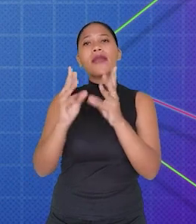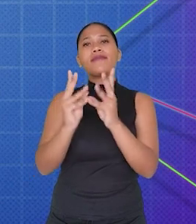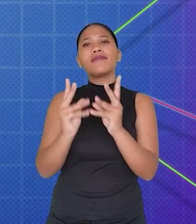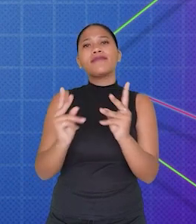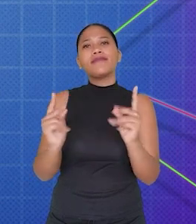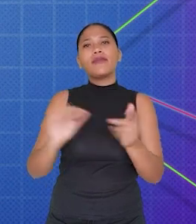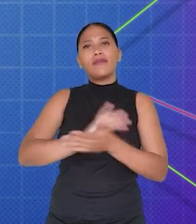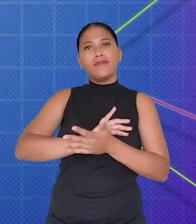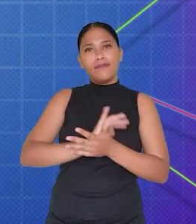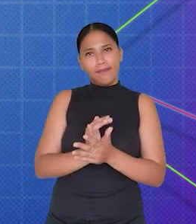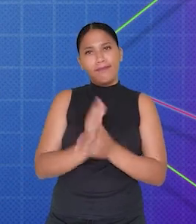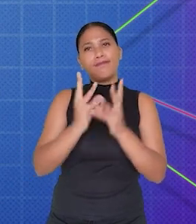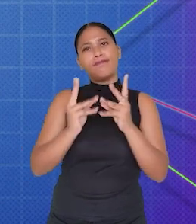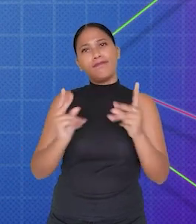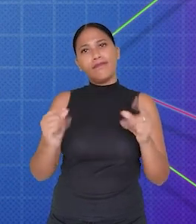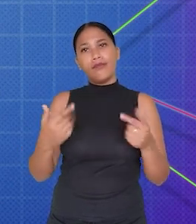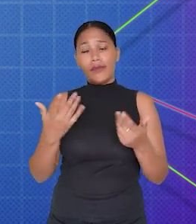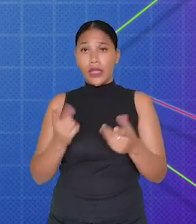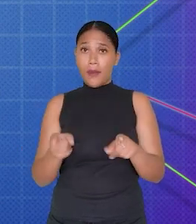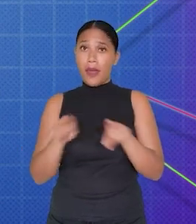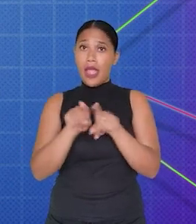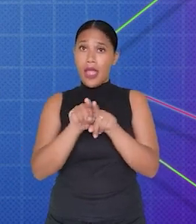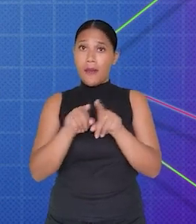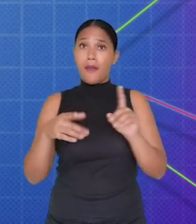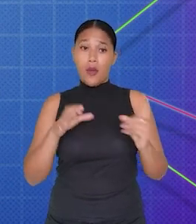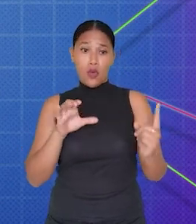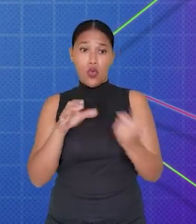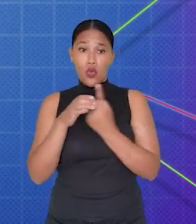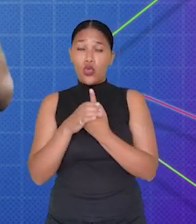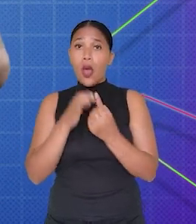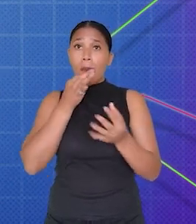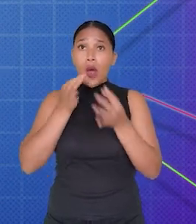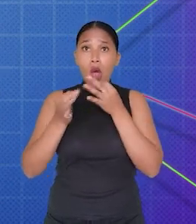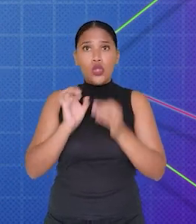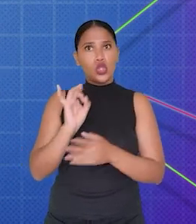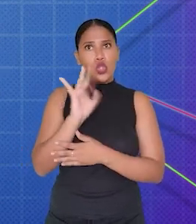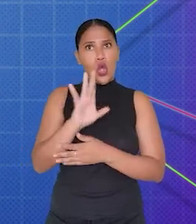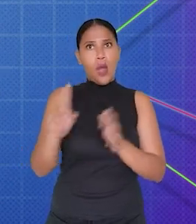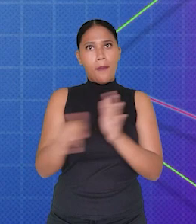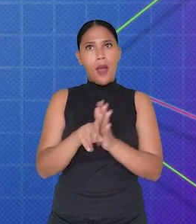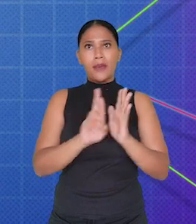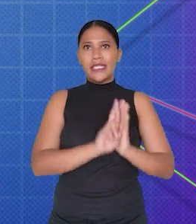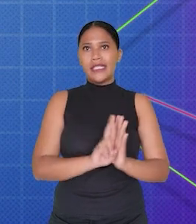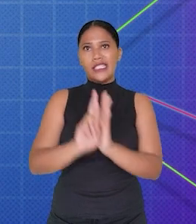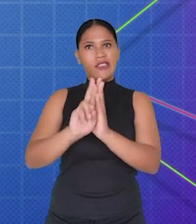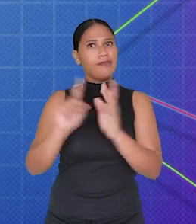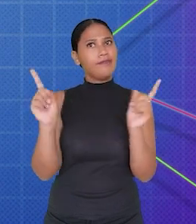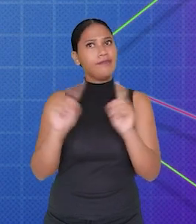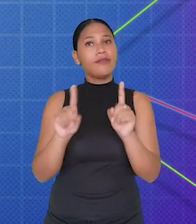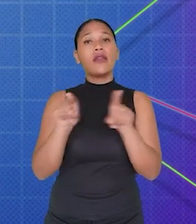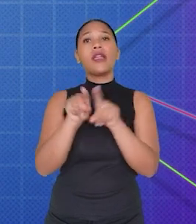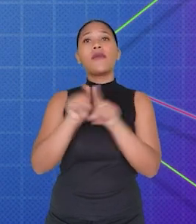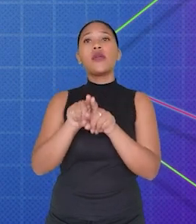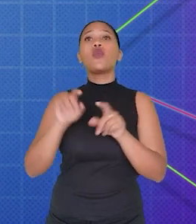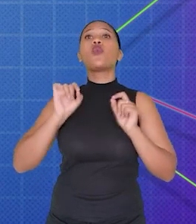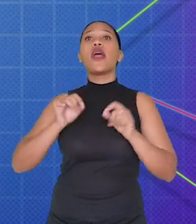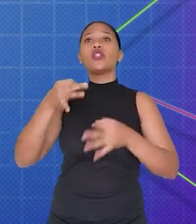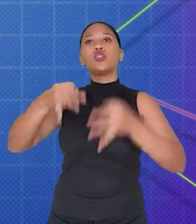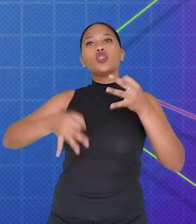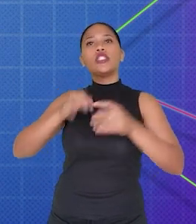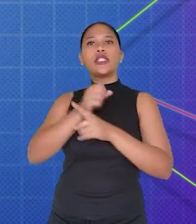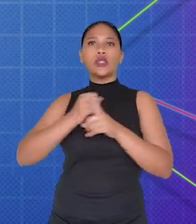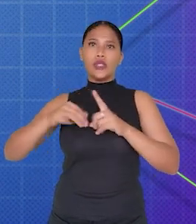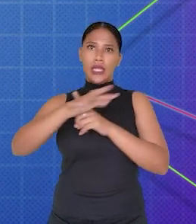No entanto, é importante lembrar que a inclusão de pontos de vista alternativos não é apenas uma questão de representatividade, mas também uma questão